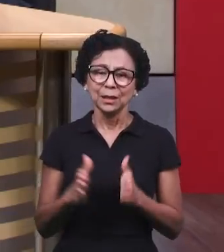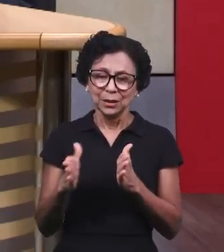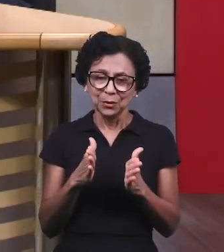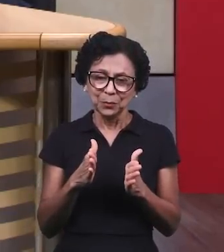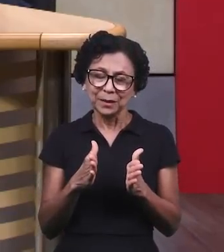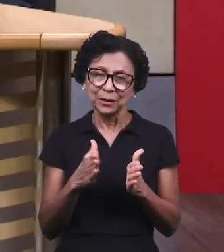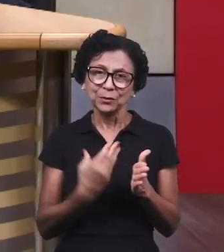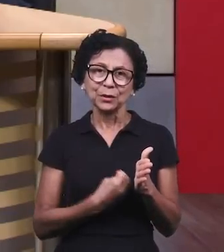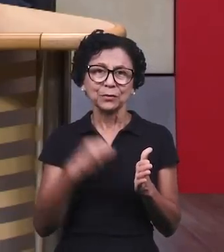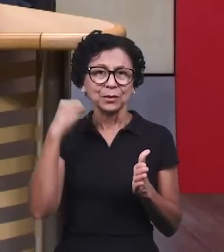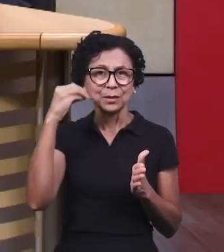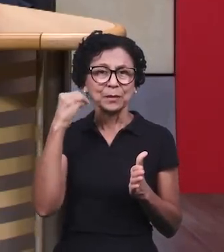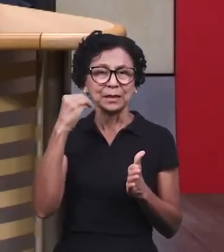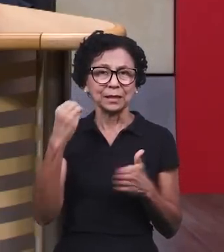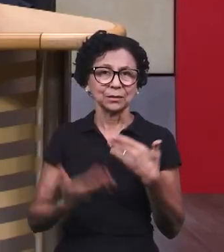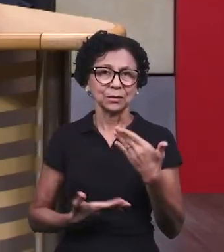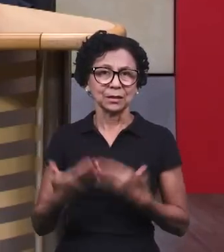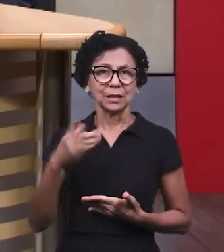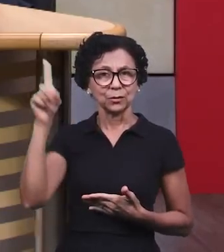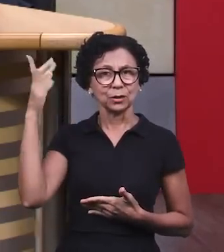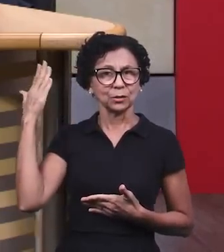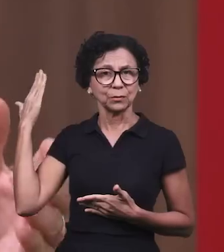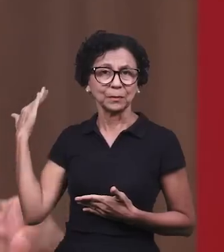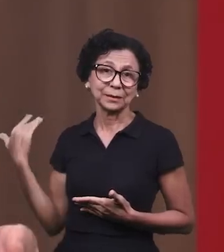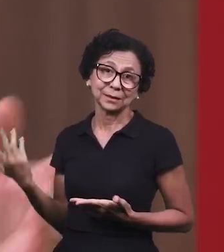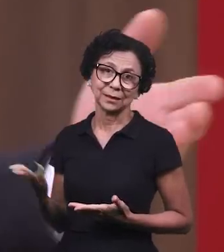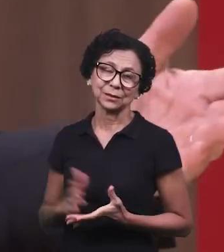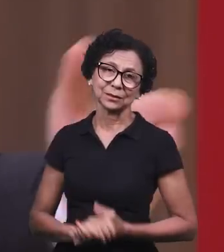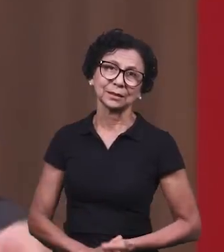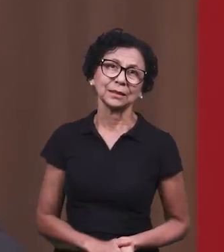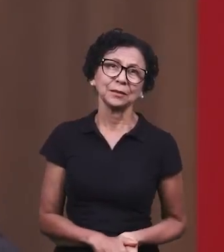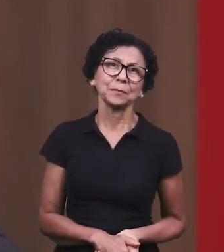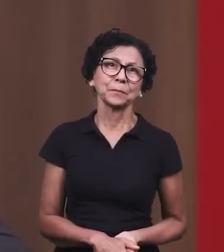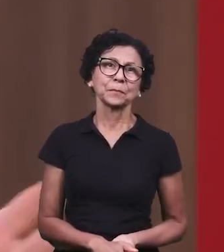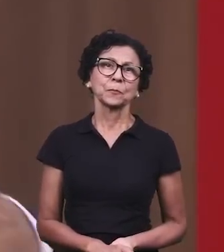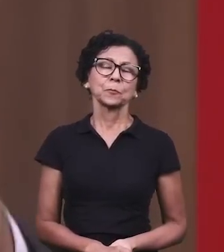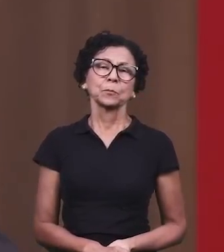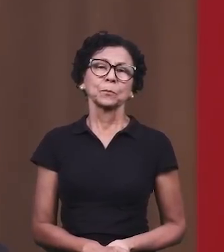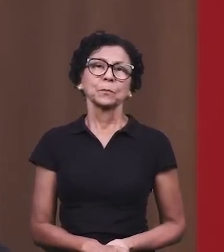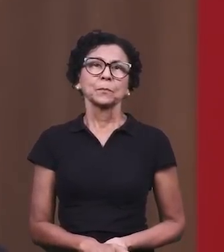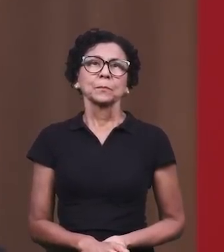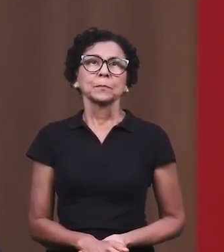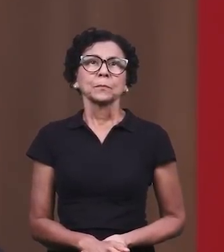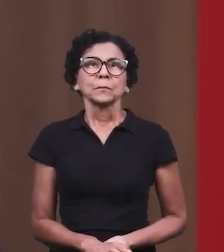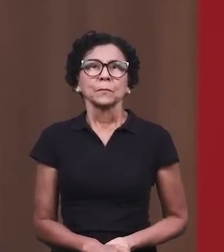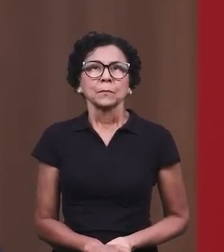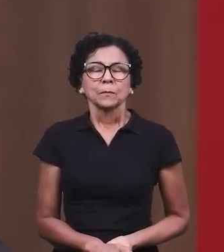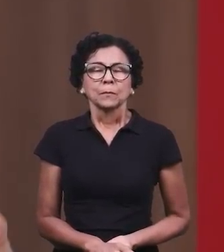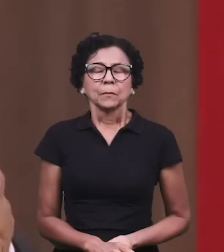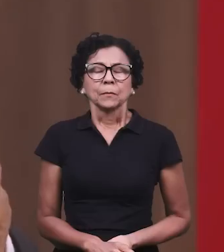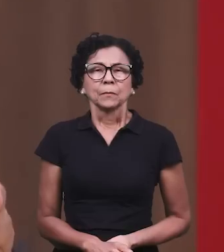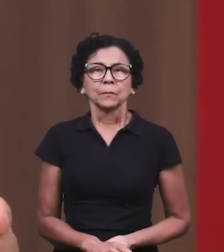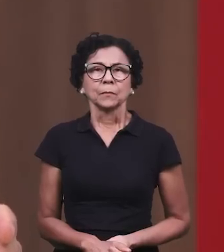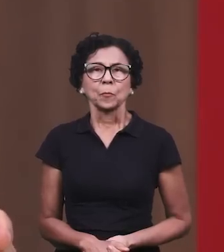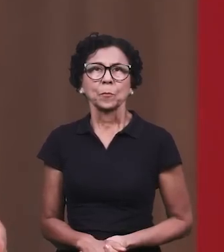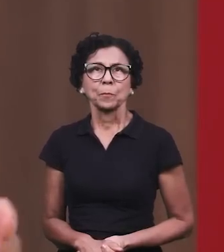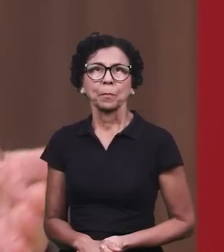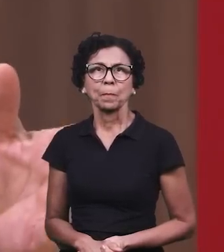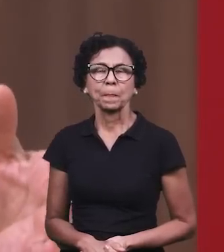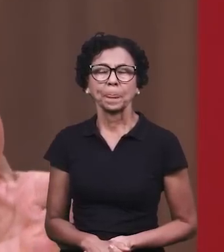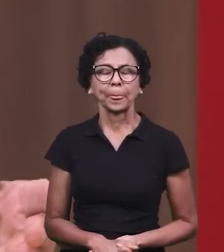viveu cada experiência dos servos de Deus do passado, que foi. E só não demorar muito,